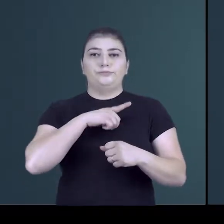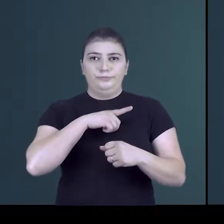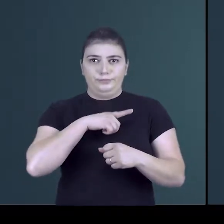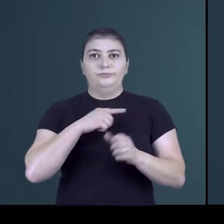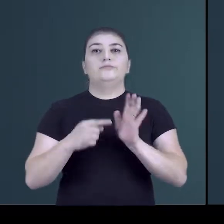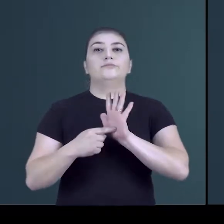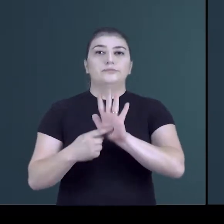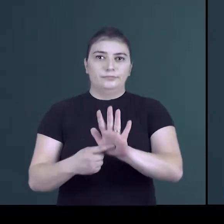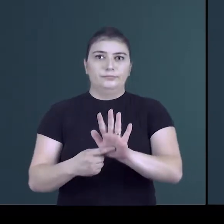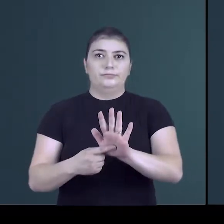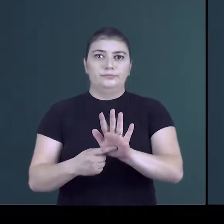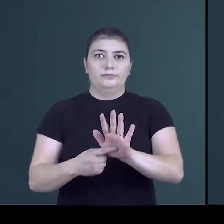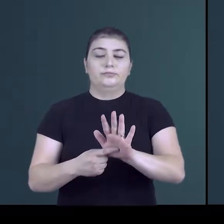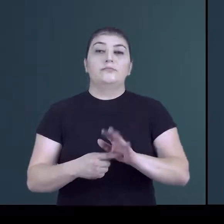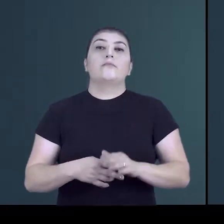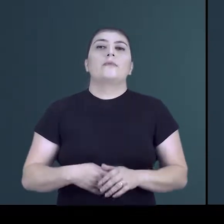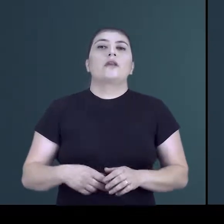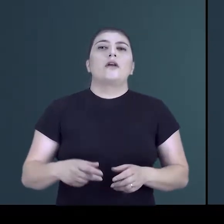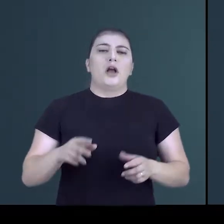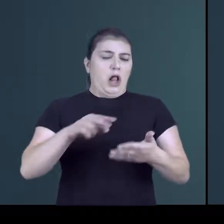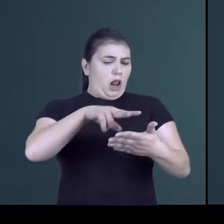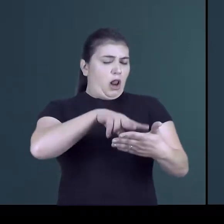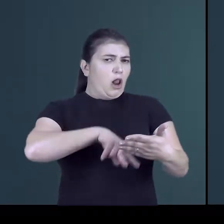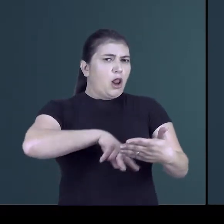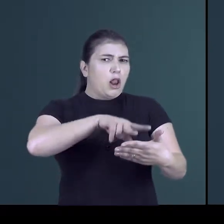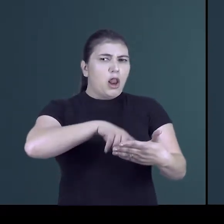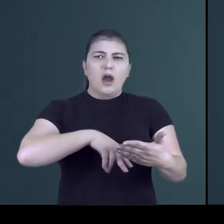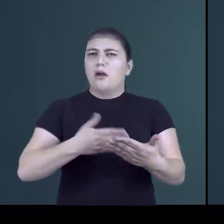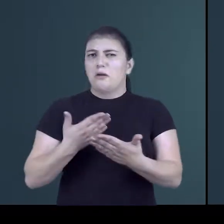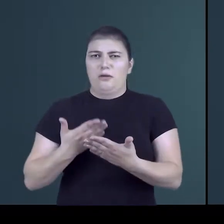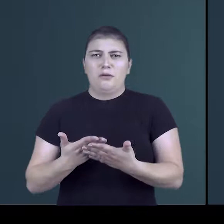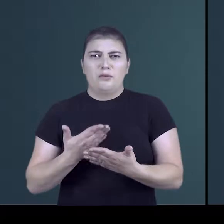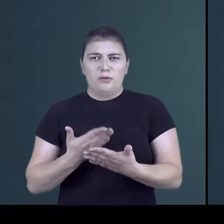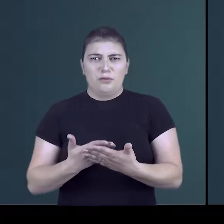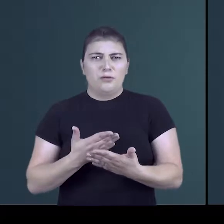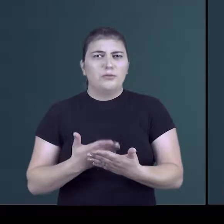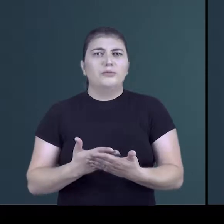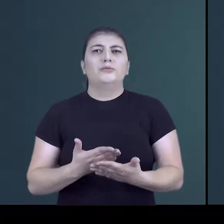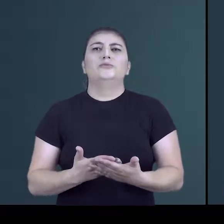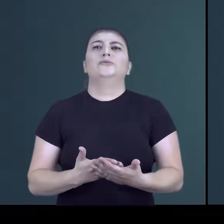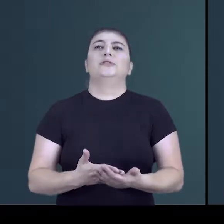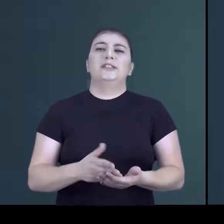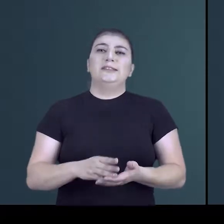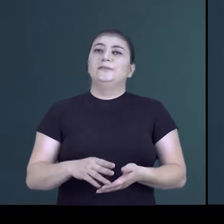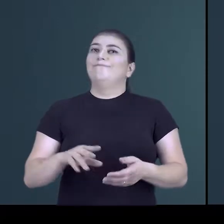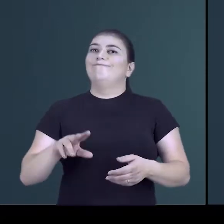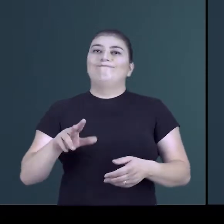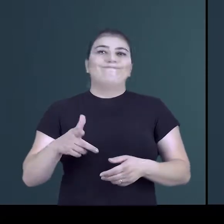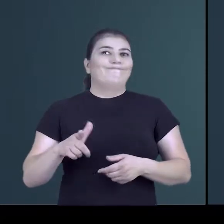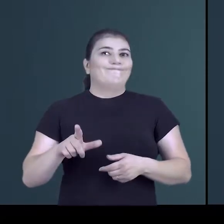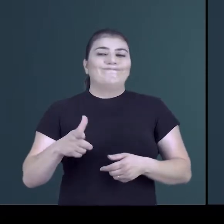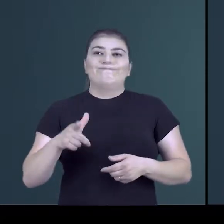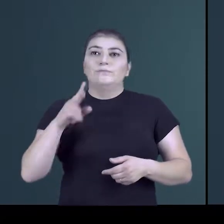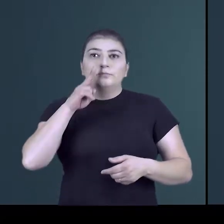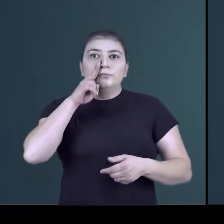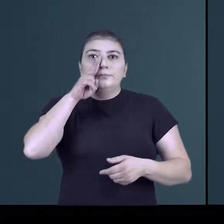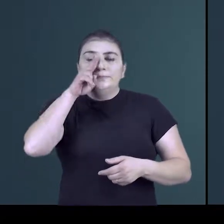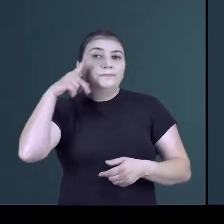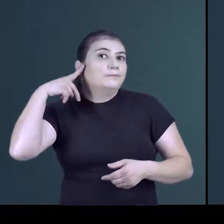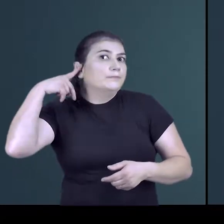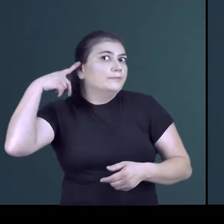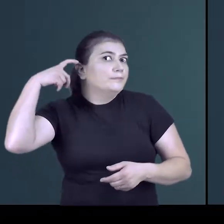no quadro. Ao falarmos, lermos, estudarmos, vemos que eles não possuem um som